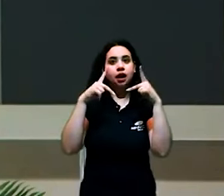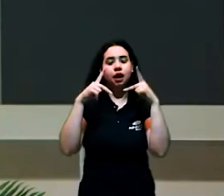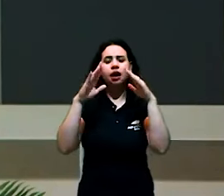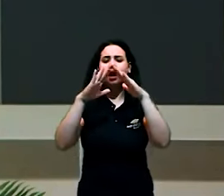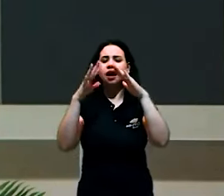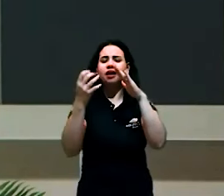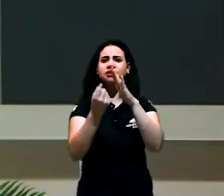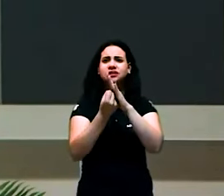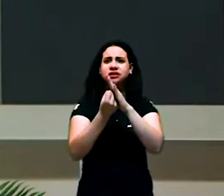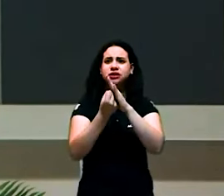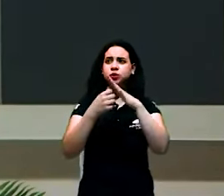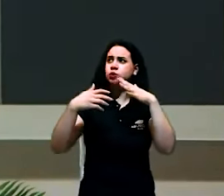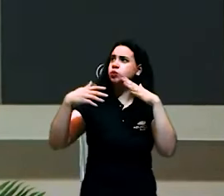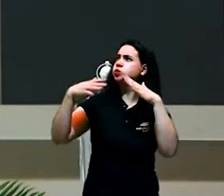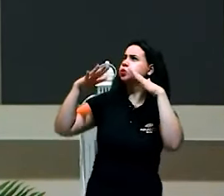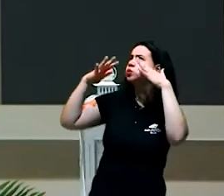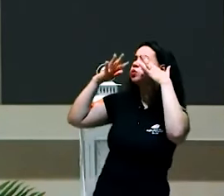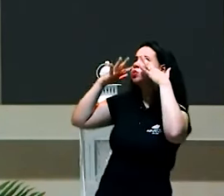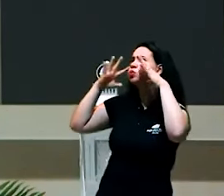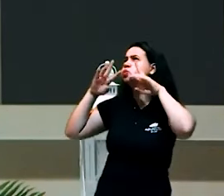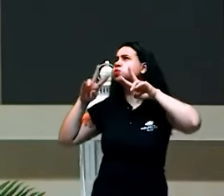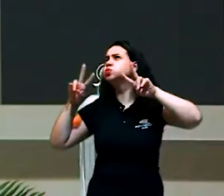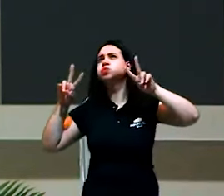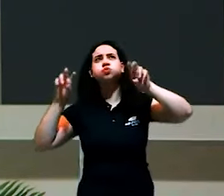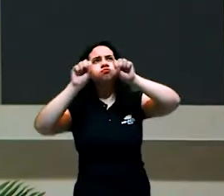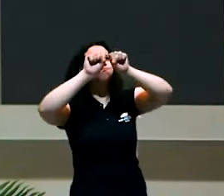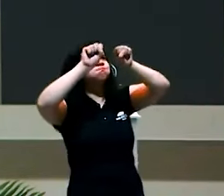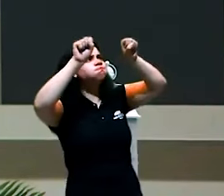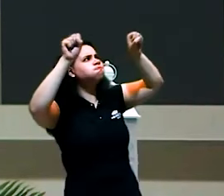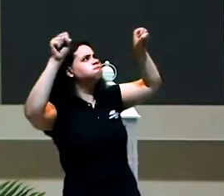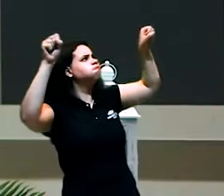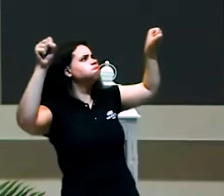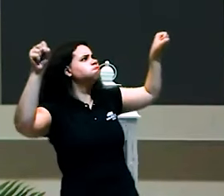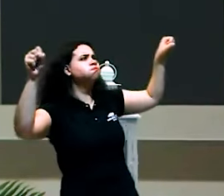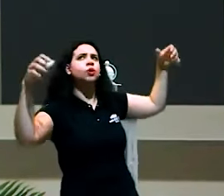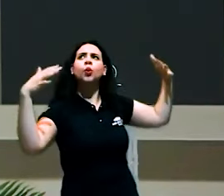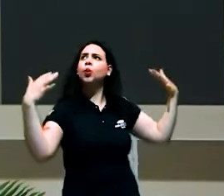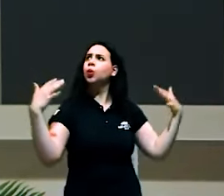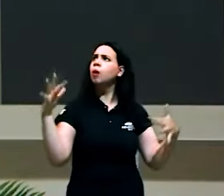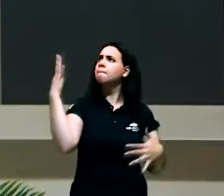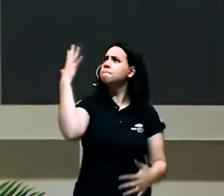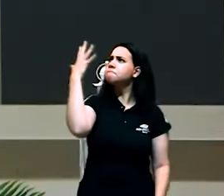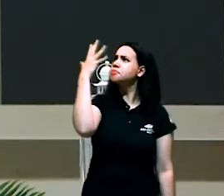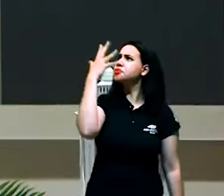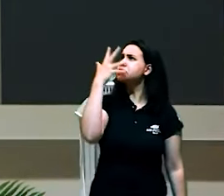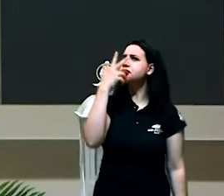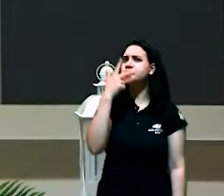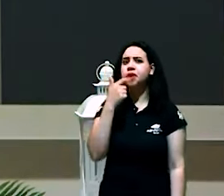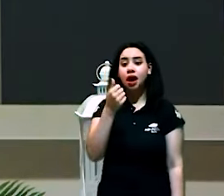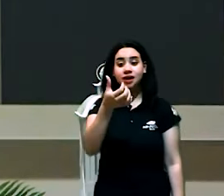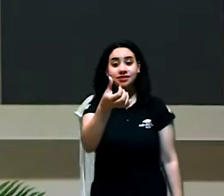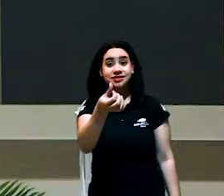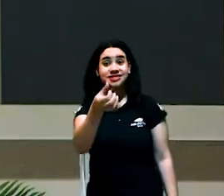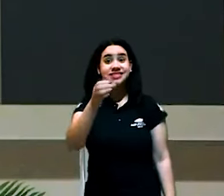60 milhões. Templos gigantescos. Luxo total. Mas a